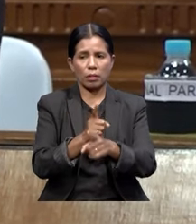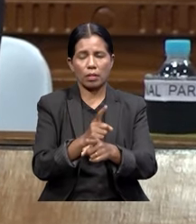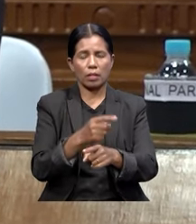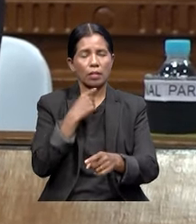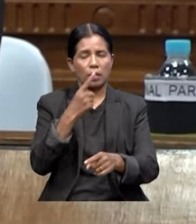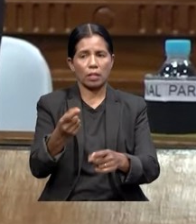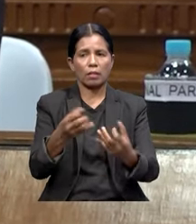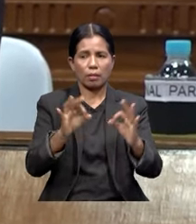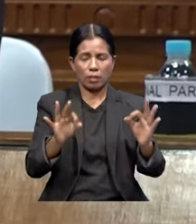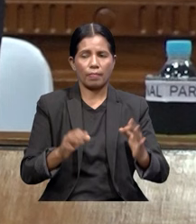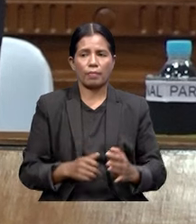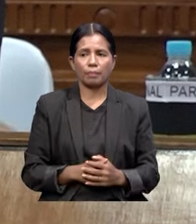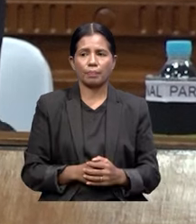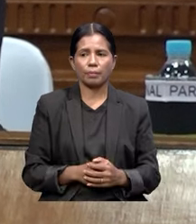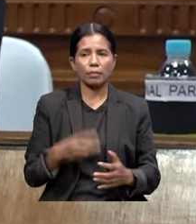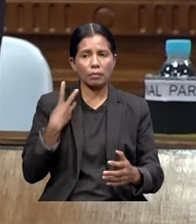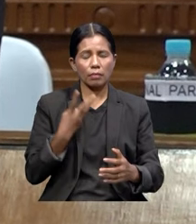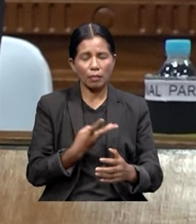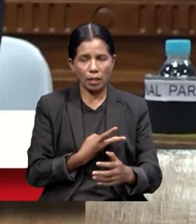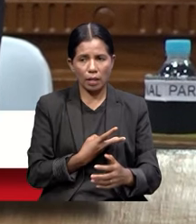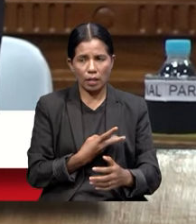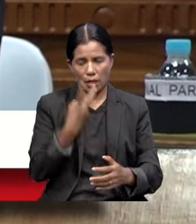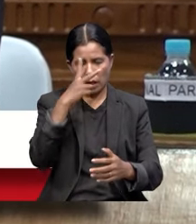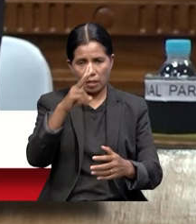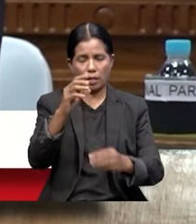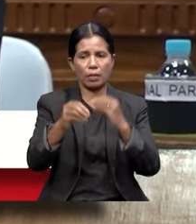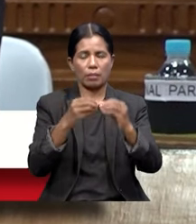Timitiona, a mimos harela